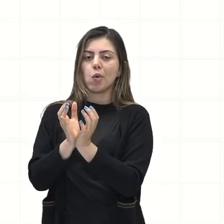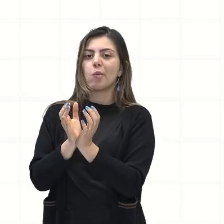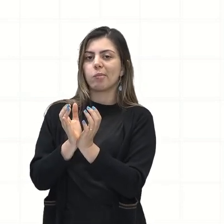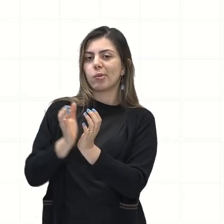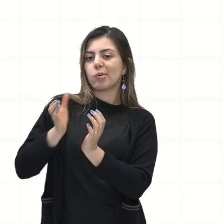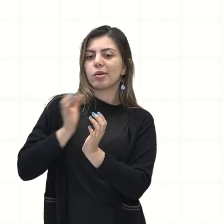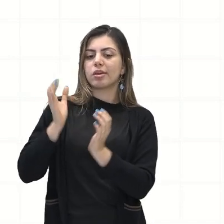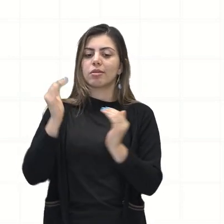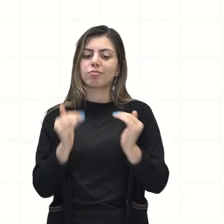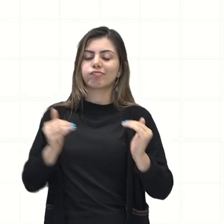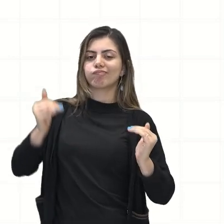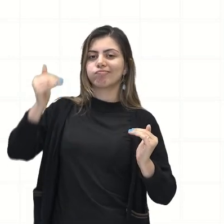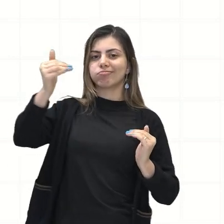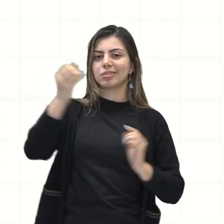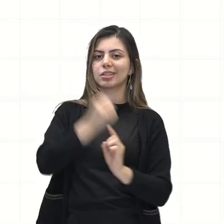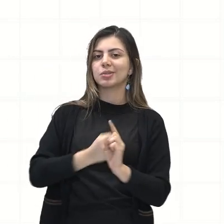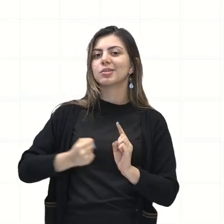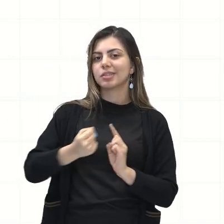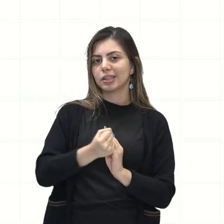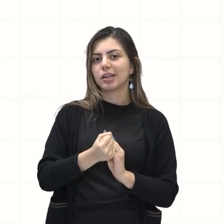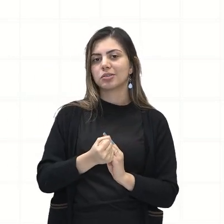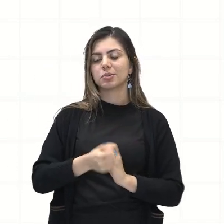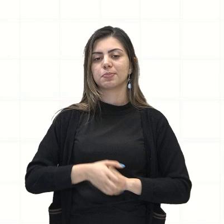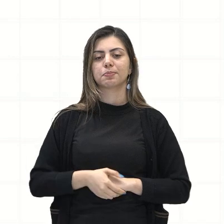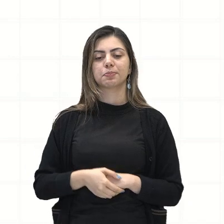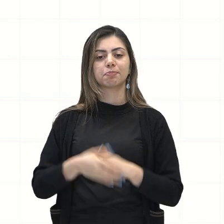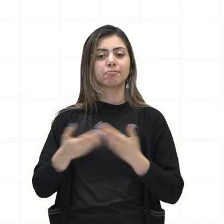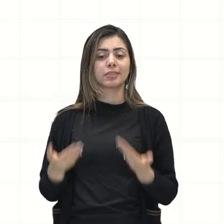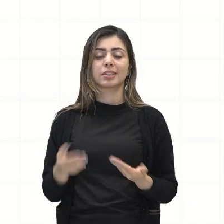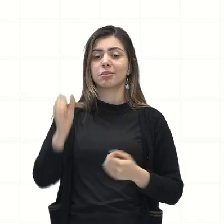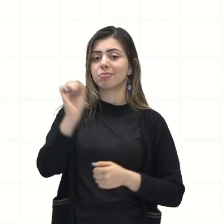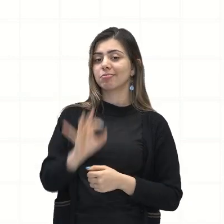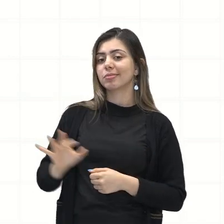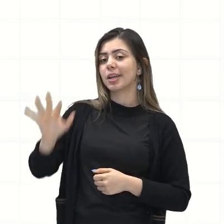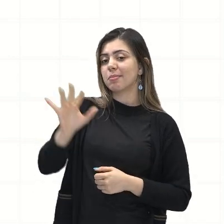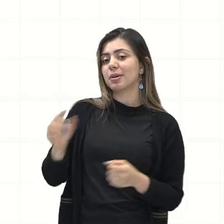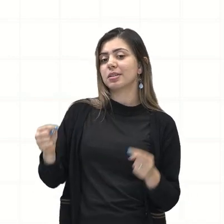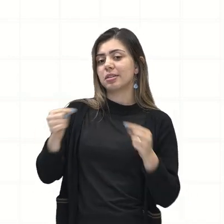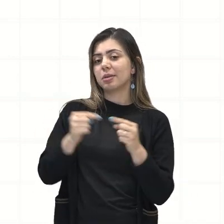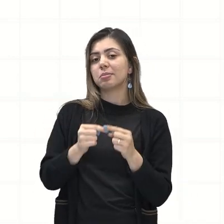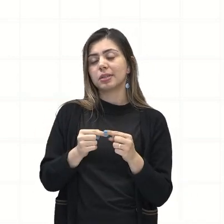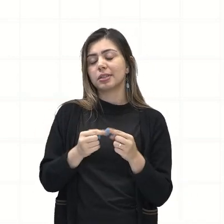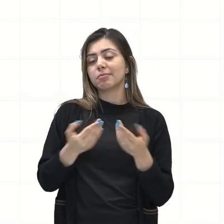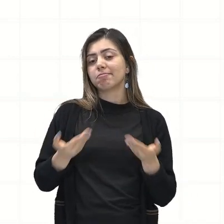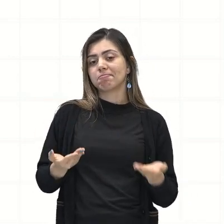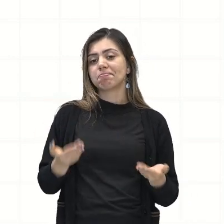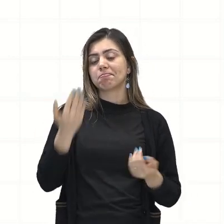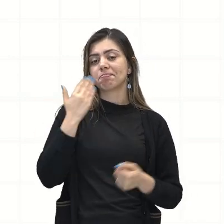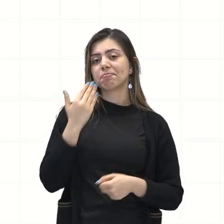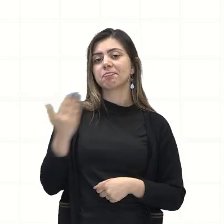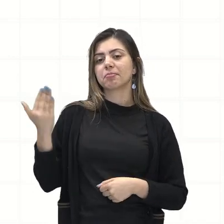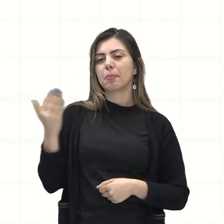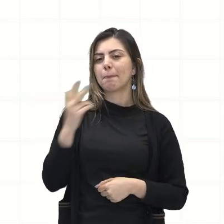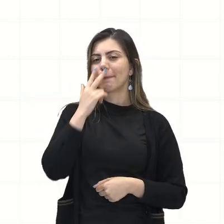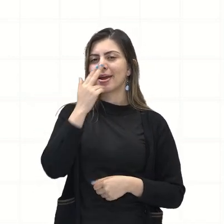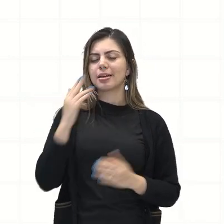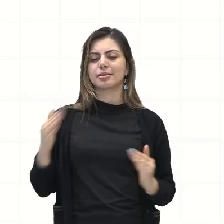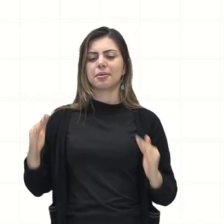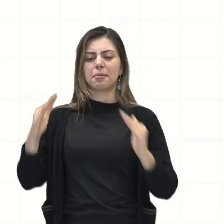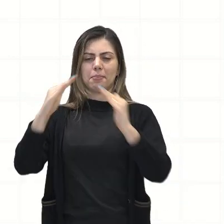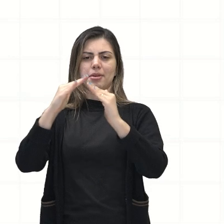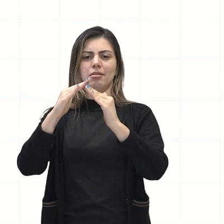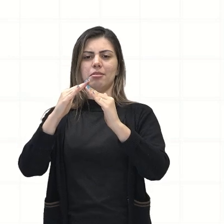hierarquia social. Né? É por isso que a imagem retrata, né, essa pirâmide na